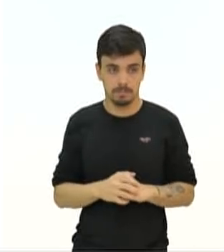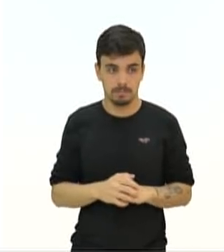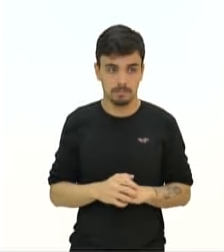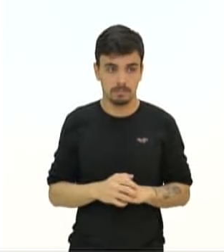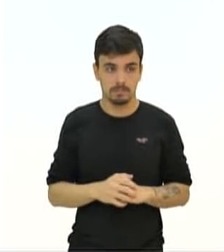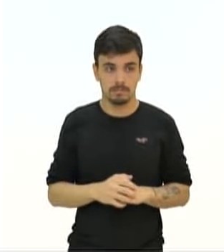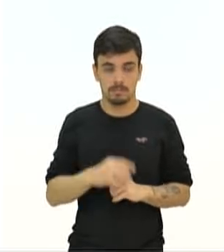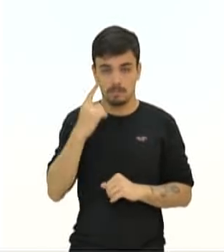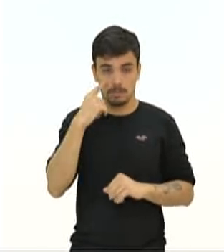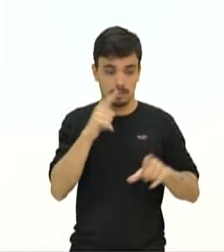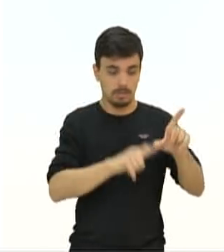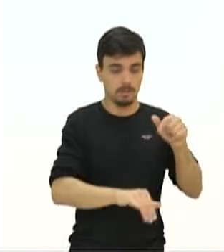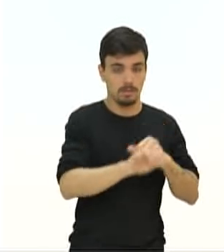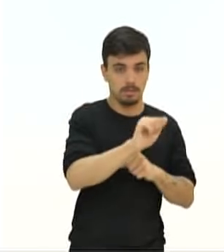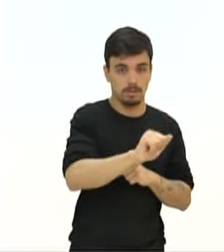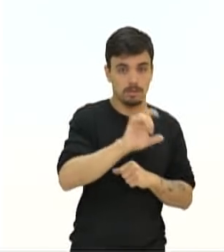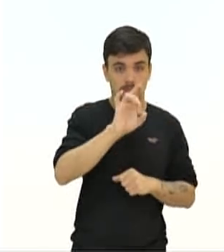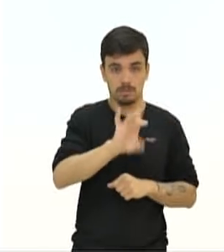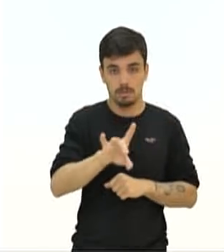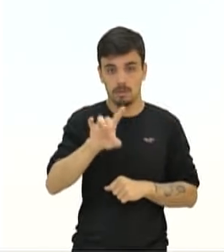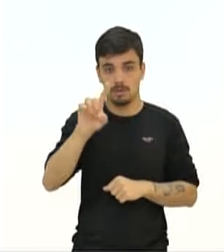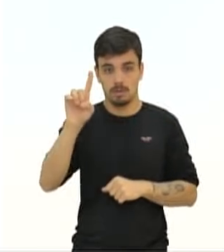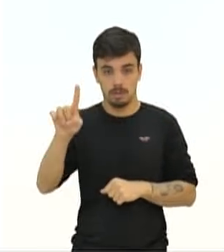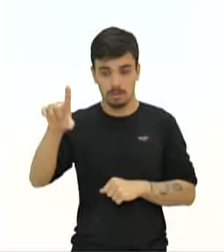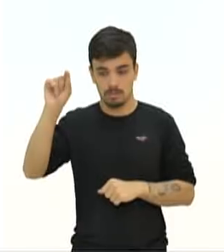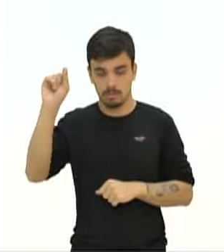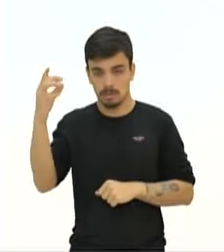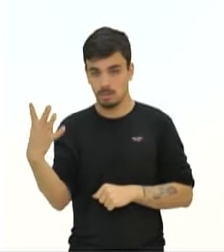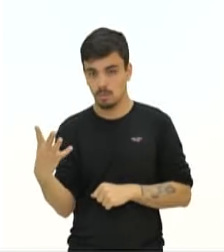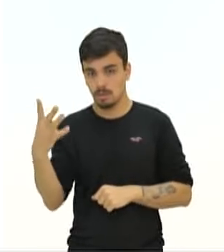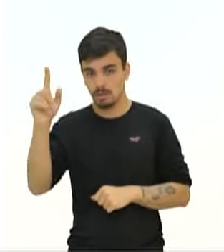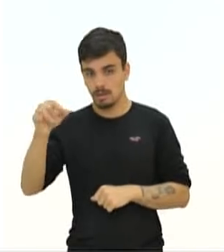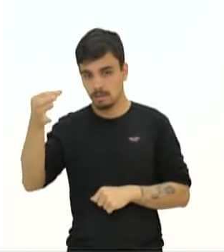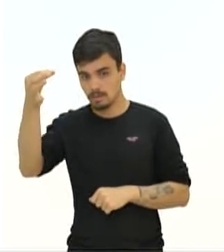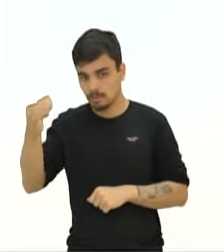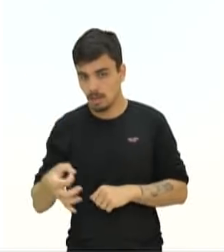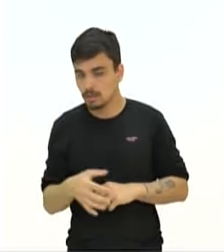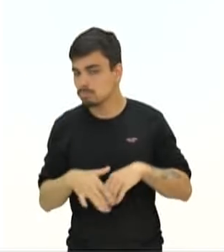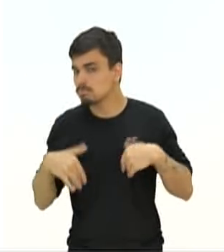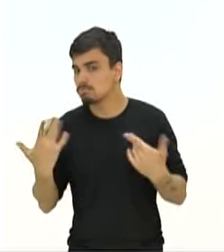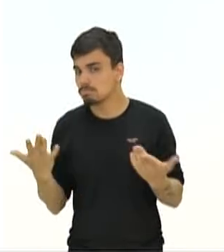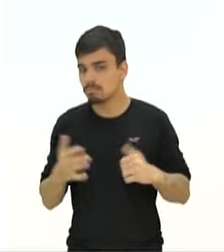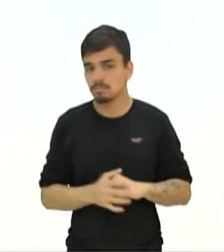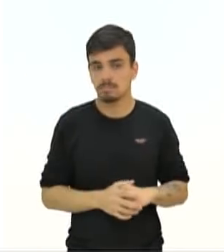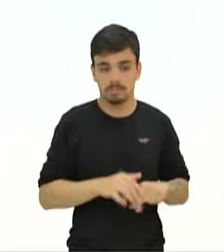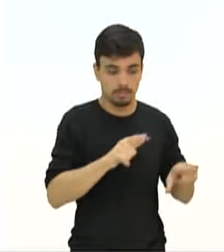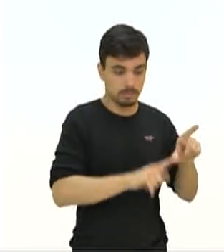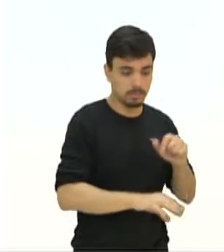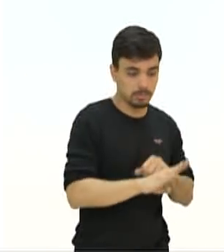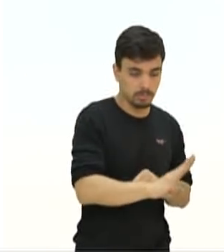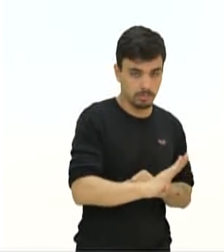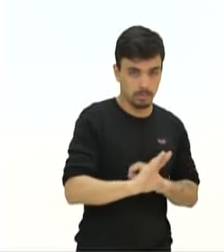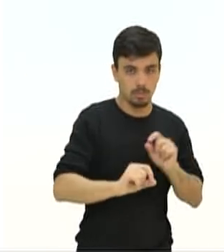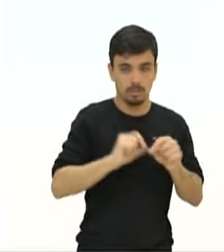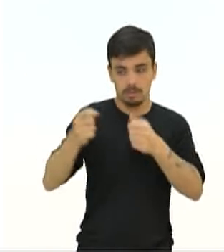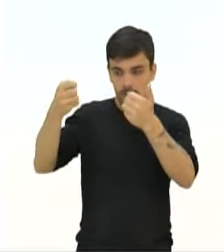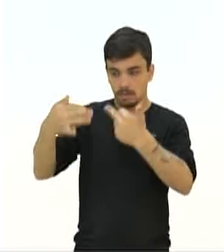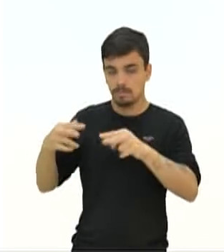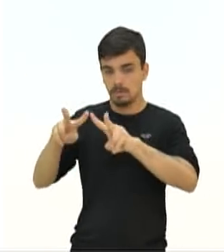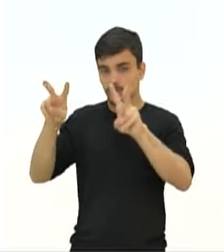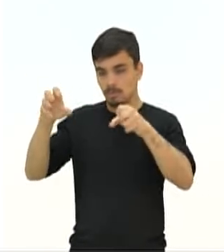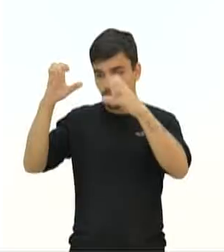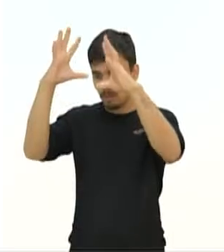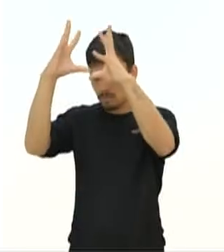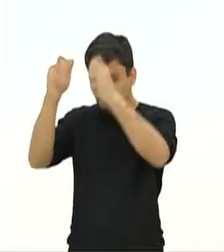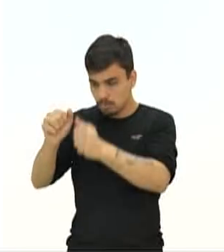alternativa A fala que apenas a alternativa 4 está correta. Será? Na letra B fala que todas